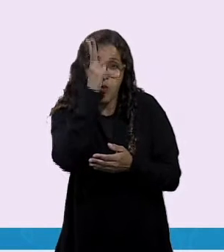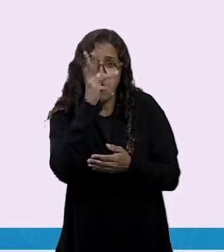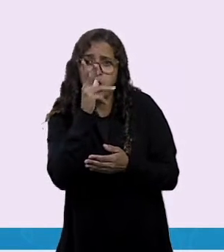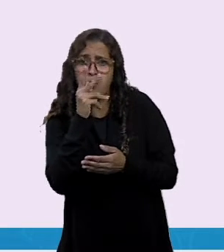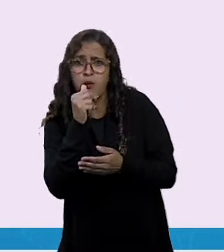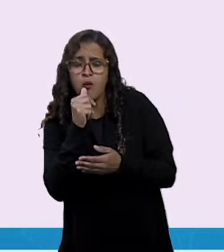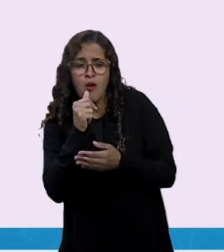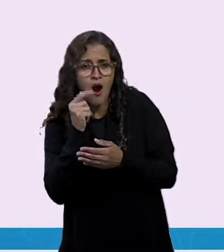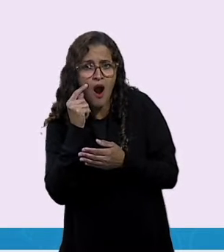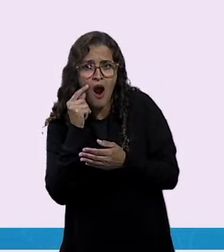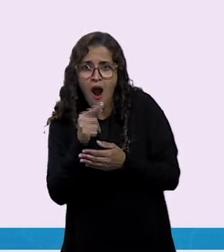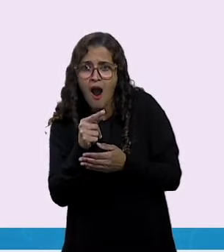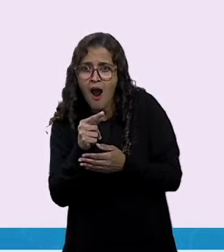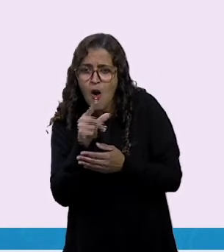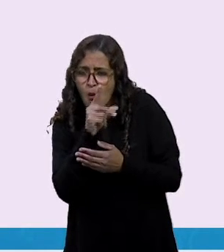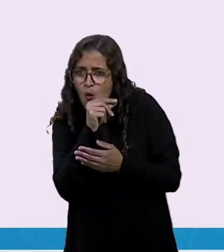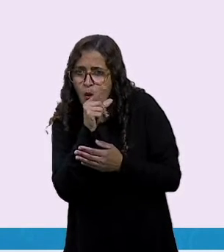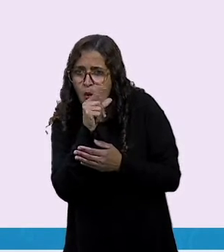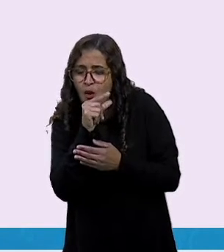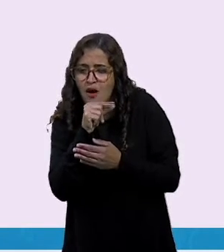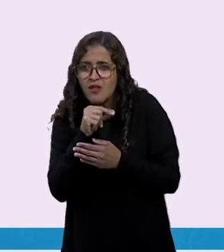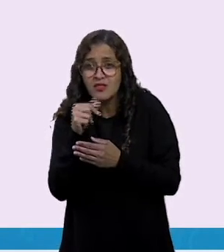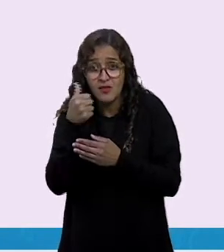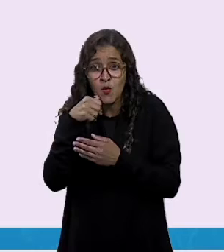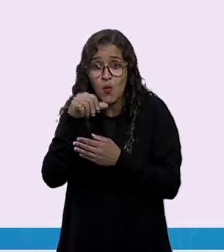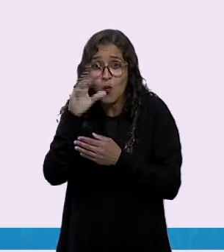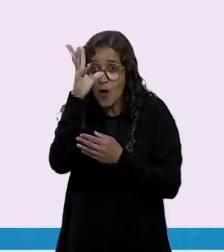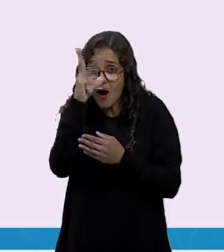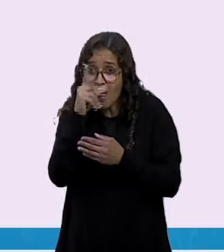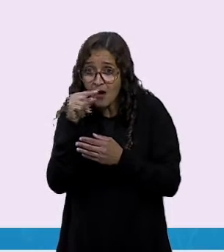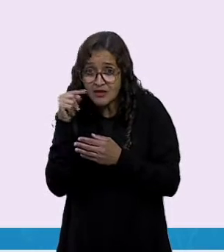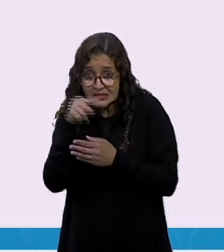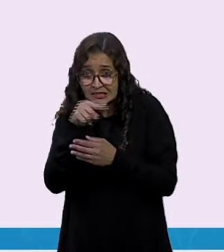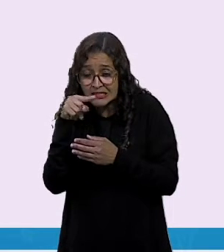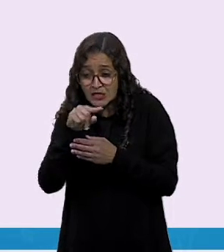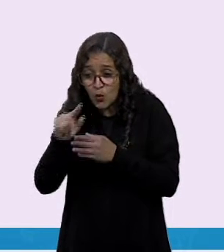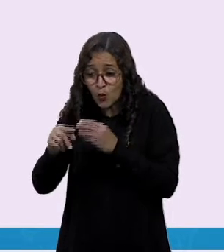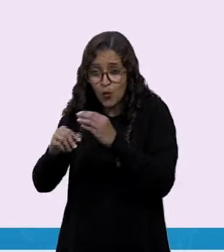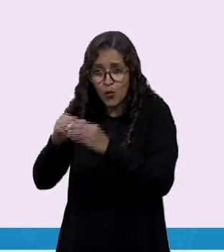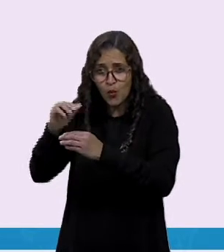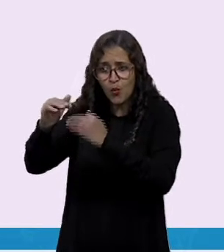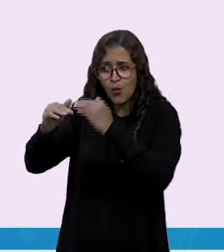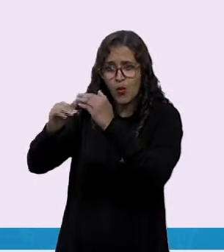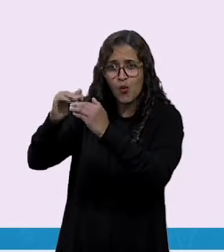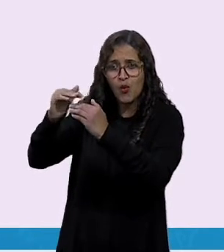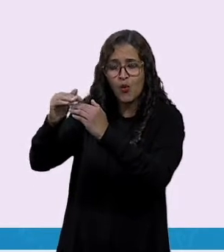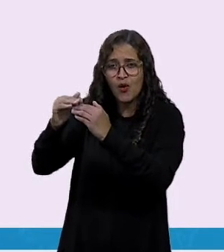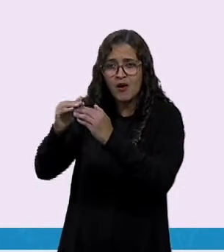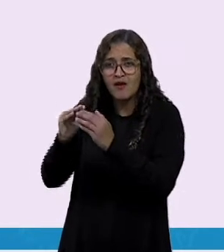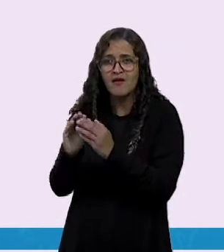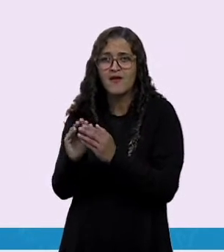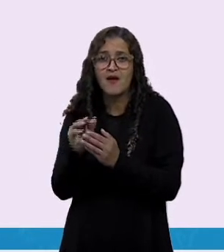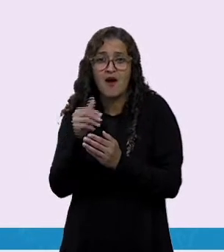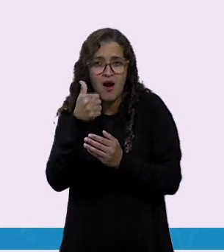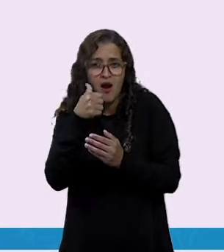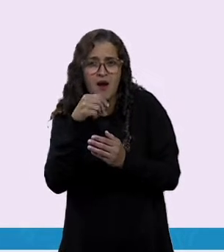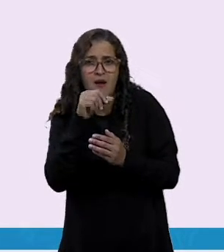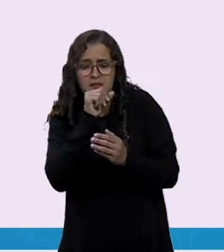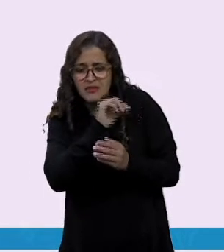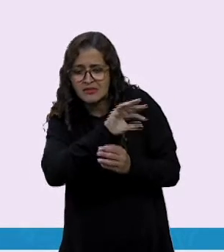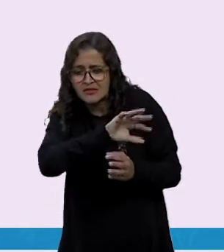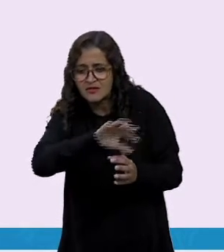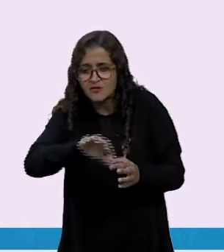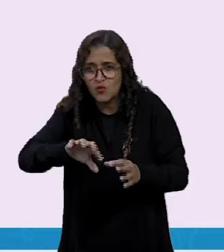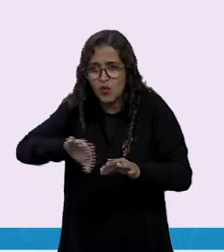eles já nascem todo fofinho, cheio de peninhas, já nasce prontinho. E a partir do momento que eles nascem, a mamãe galinha chama para o quintal e